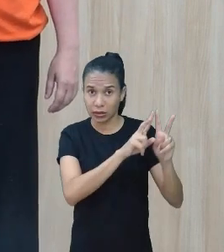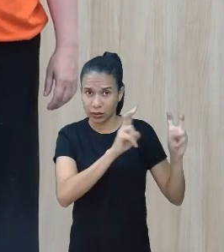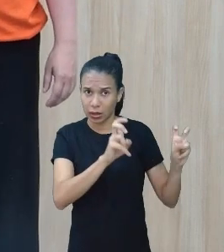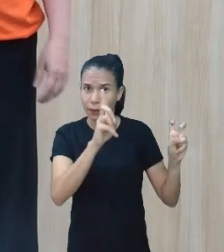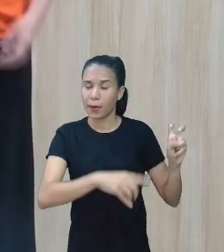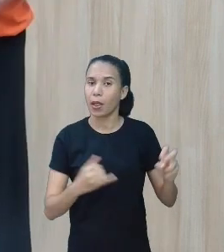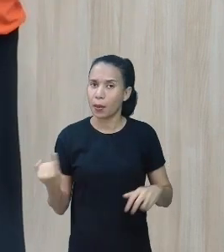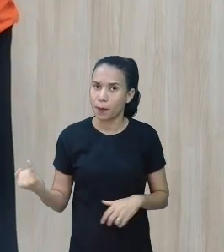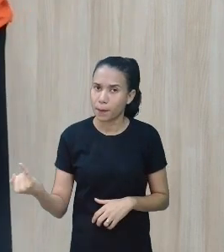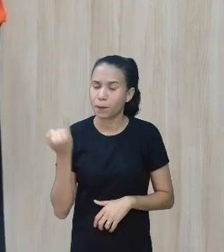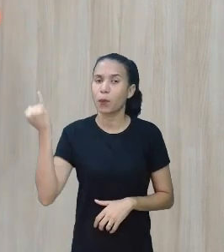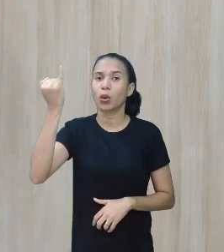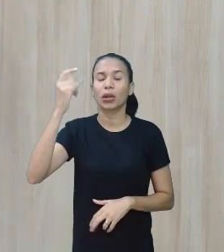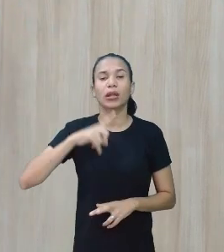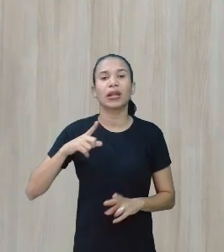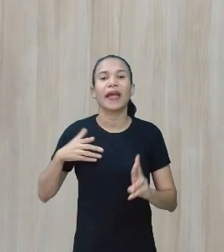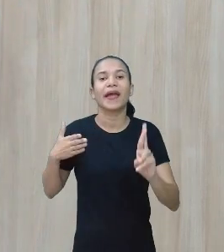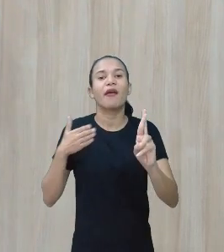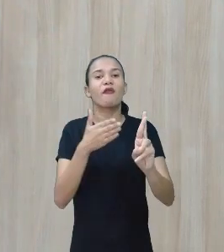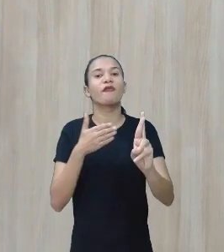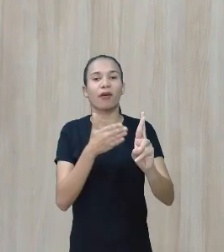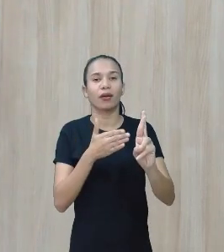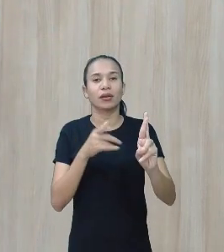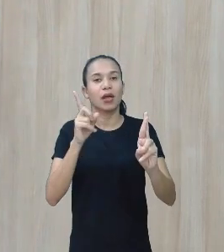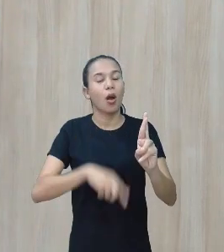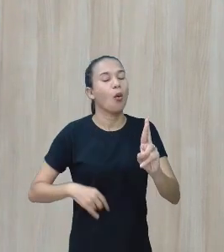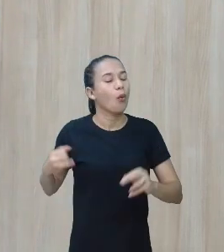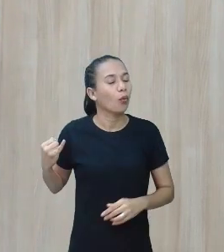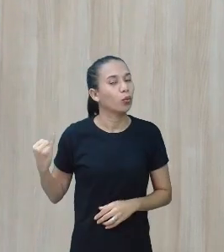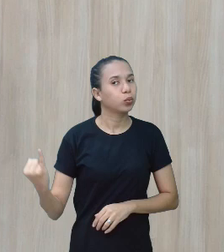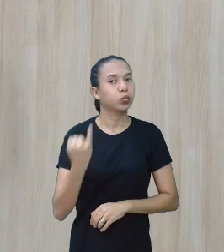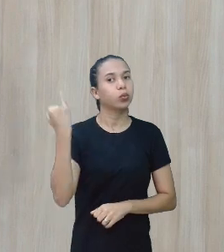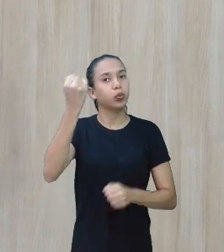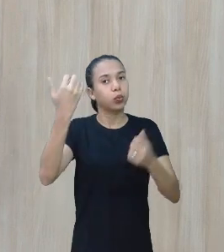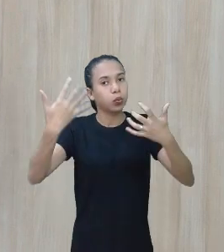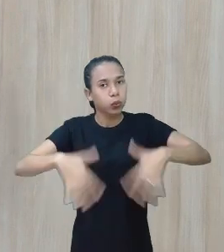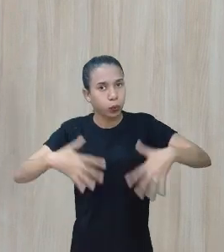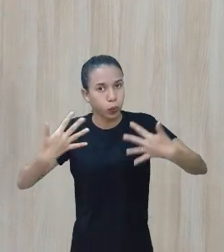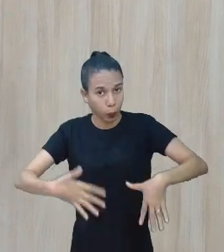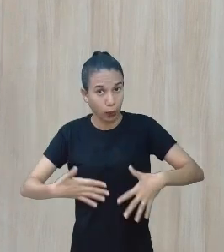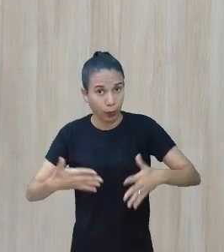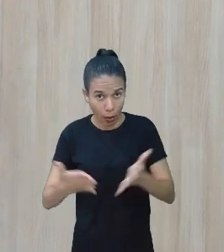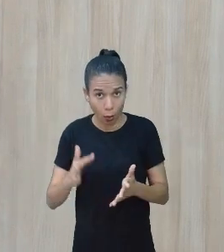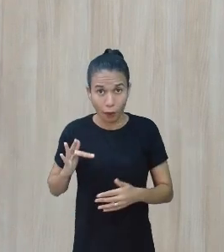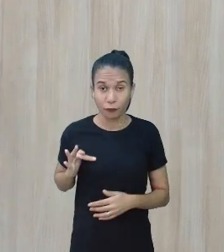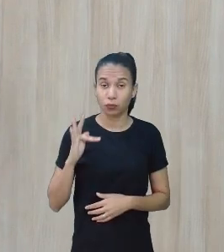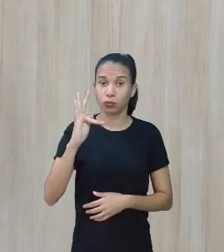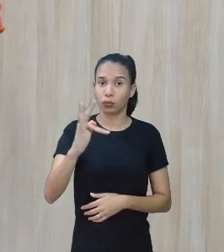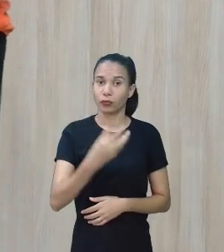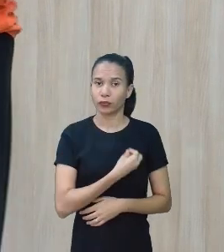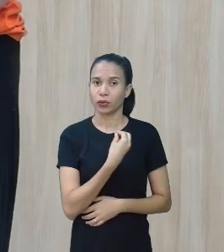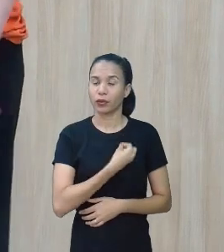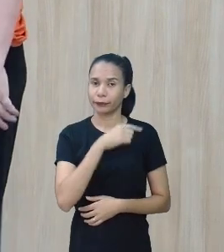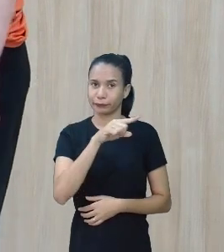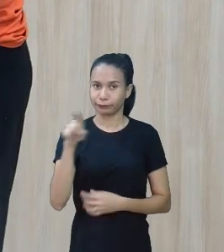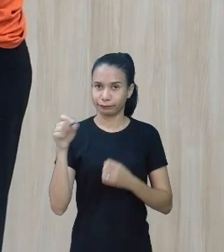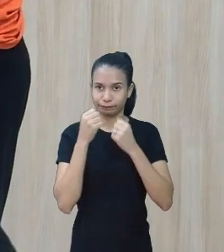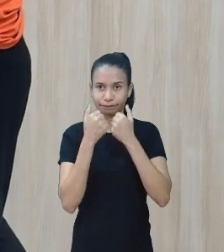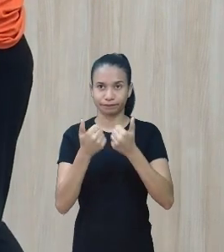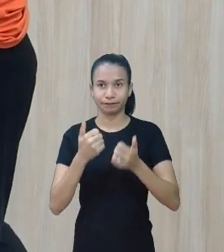muito importante, essa questão referencial, ela é fundamental daqui para frente na vida de vocês,